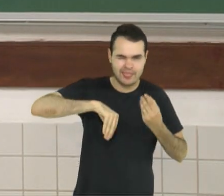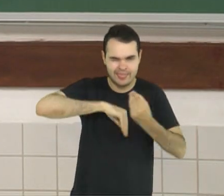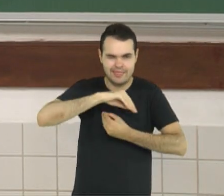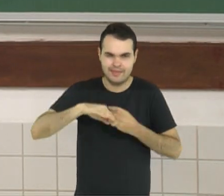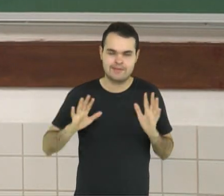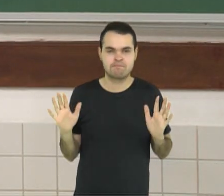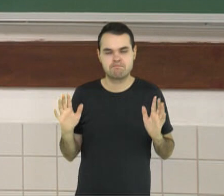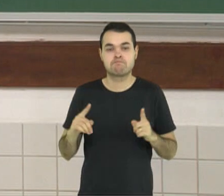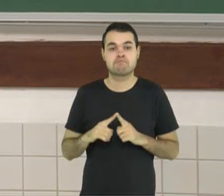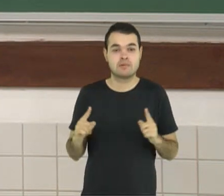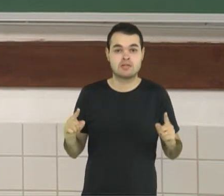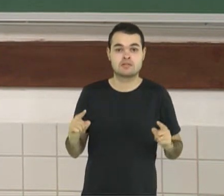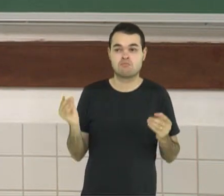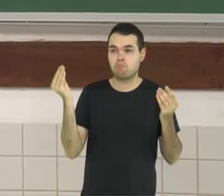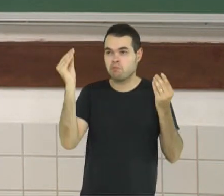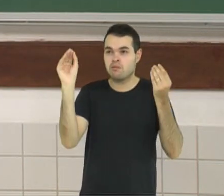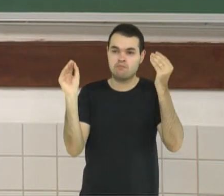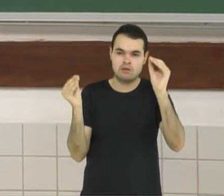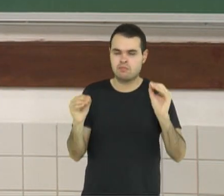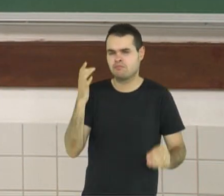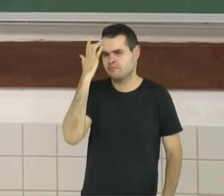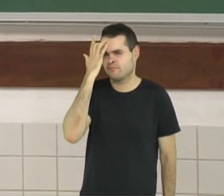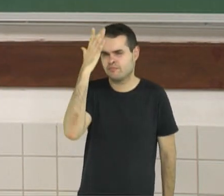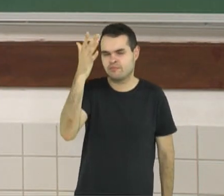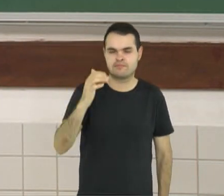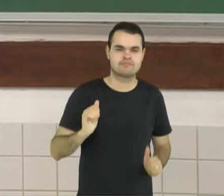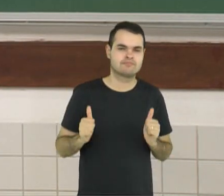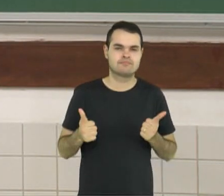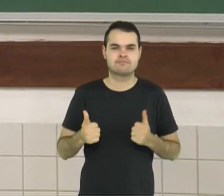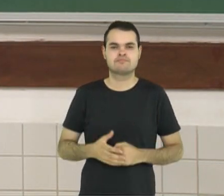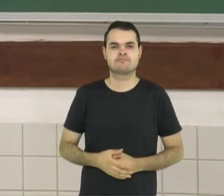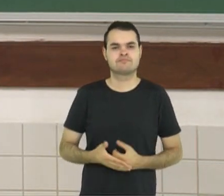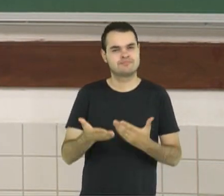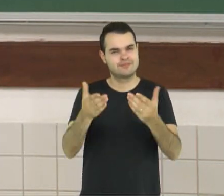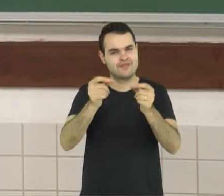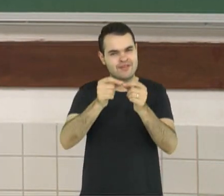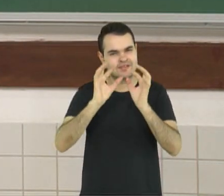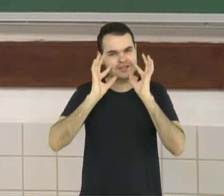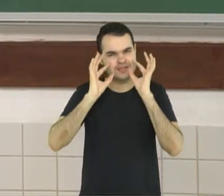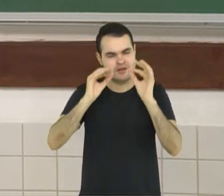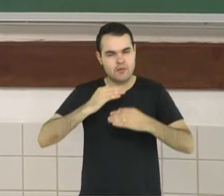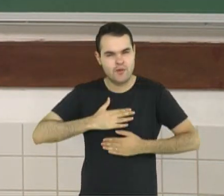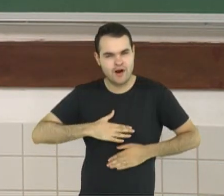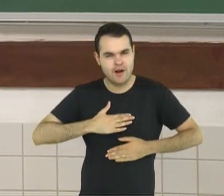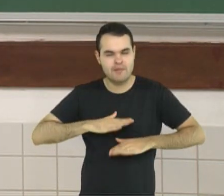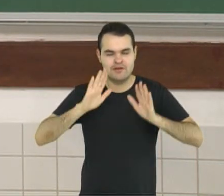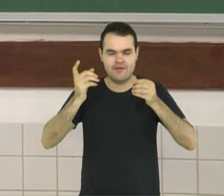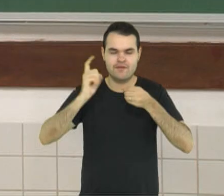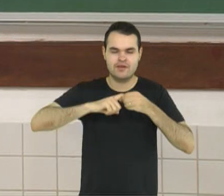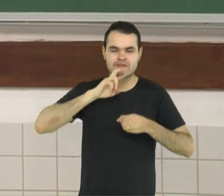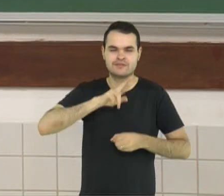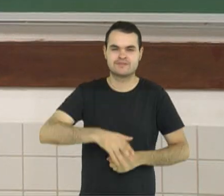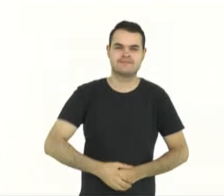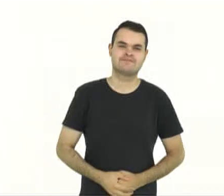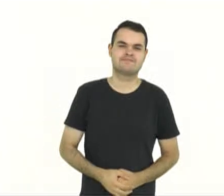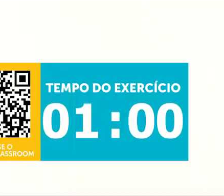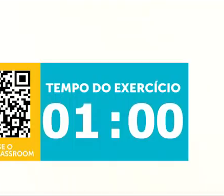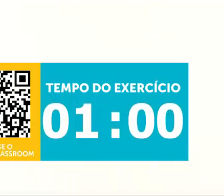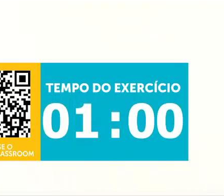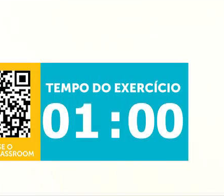vocês vão ter que preencher ali com esses verbos, é super fácil. Faça com atenção, faça com calma, que eu já volto com a resposta.